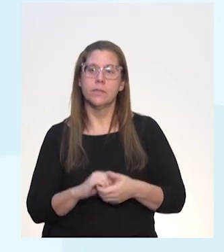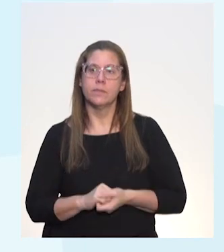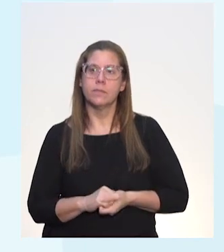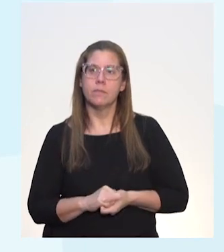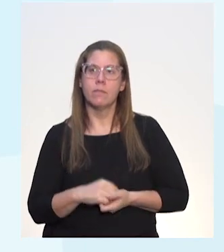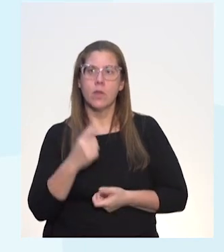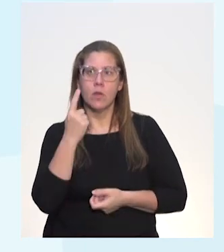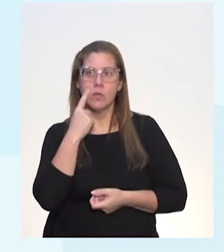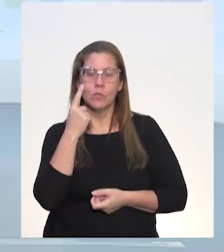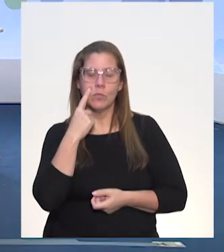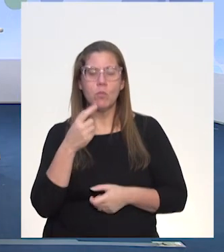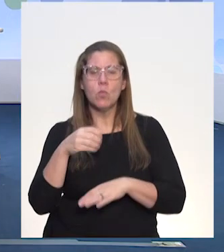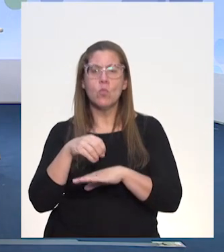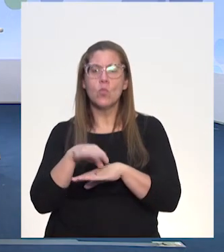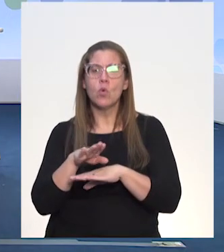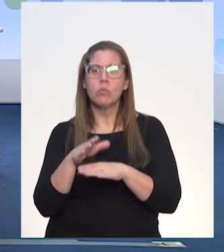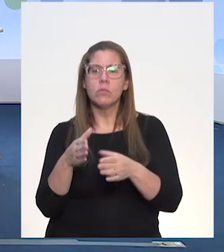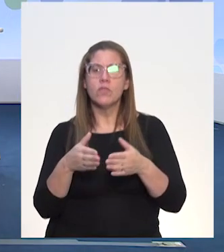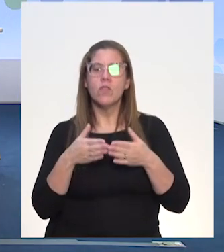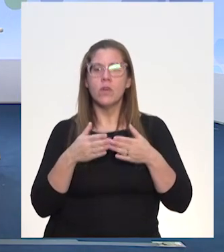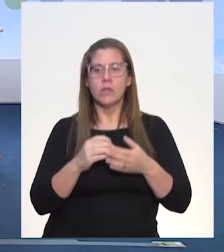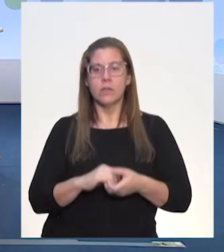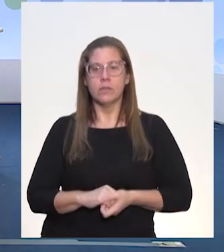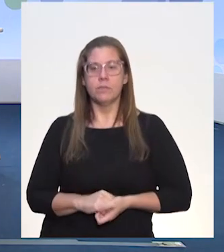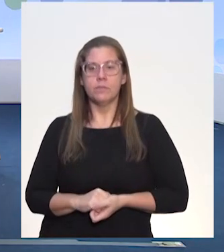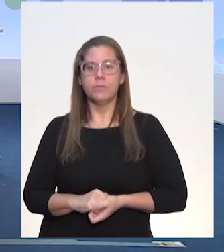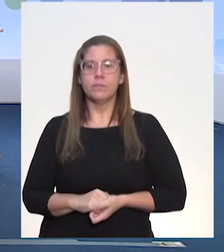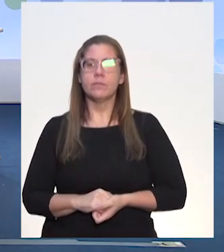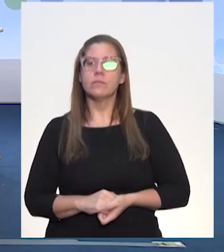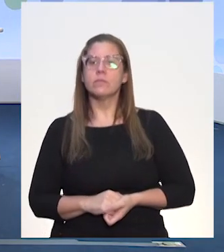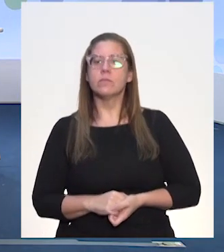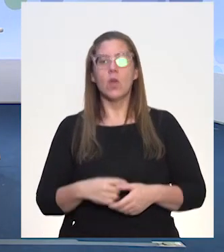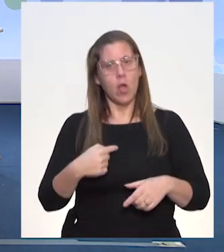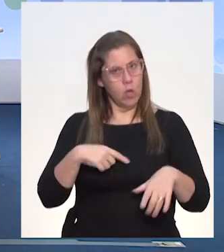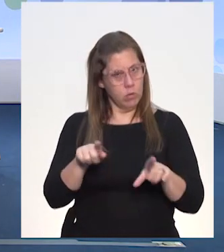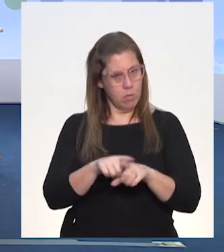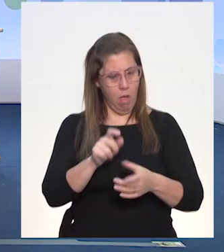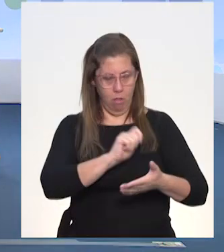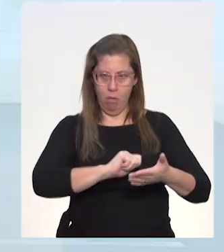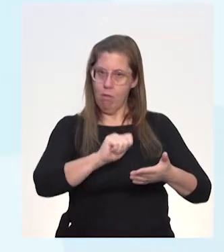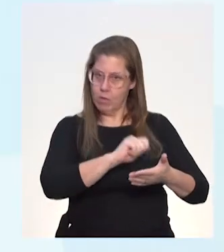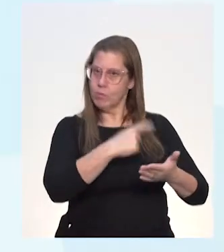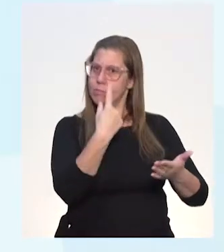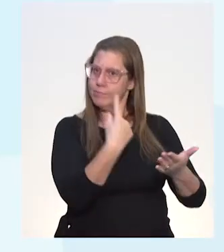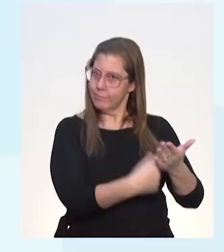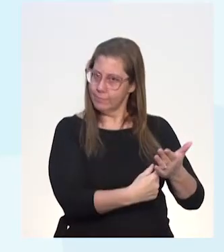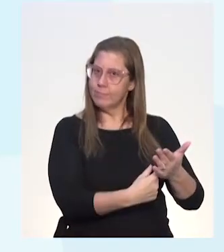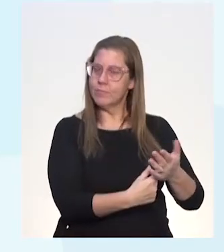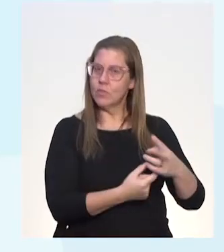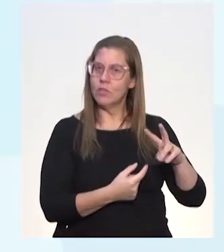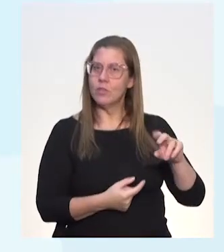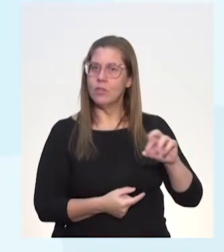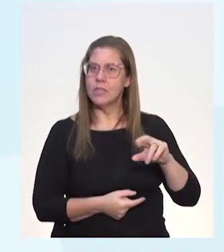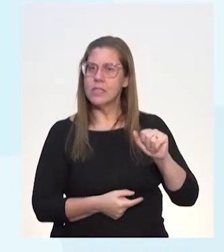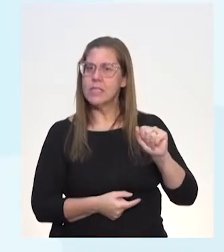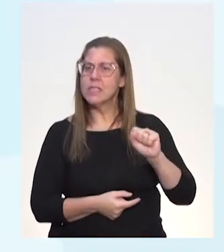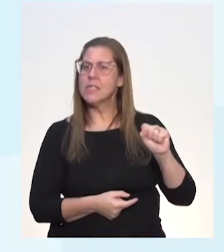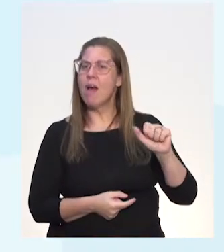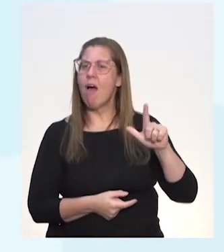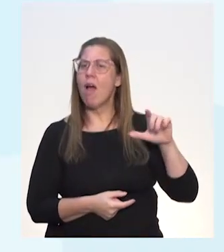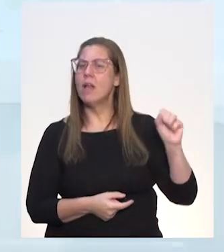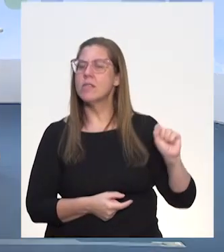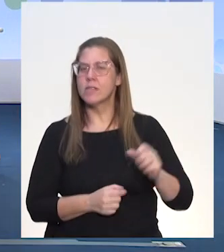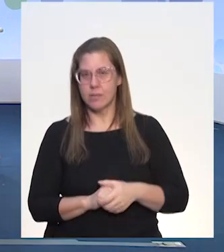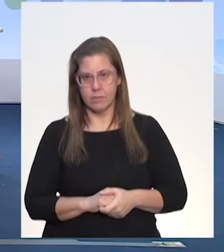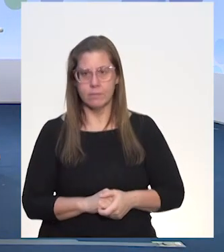Vamos para a primeira dica, por gentileza? Eu também assinei o Tratado de Versalhes. Essa aí é muito ampla, né? Não ajuda muito,